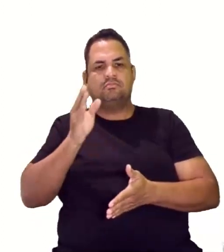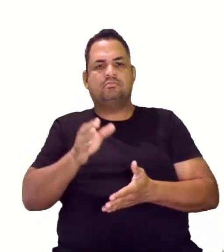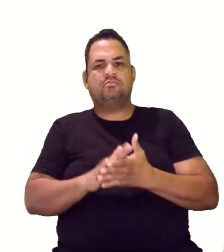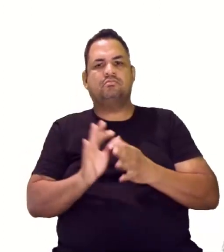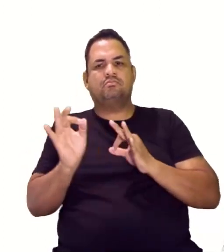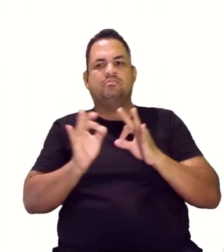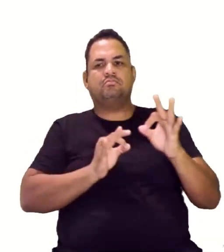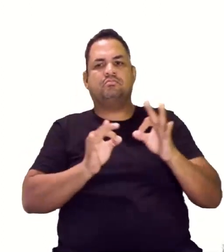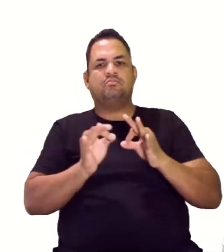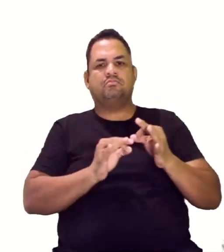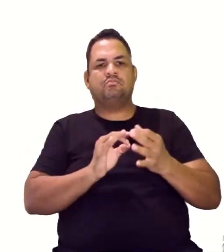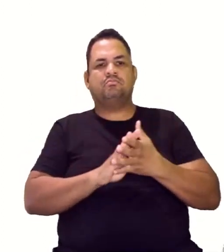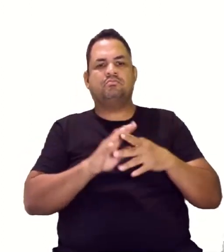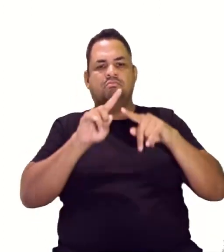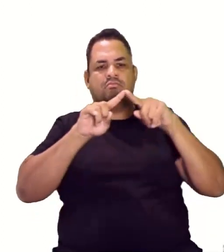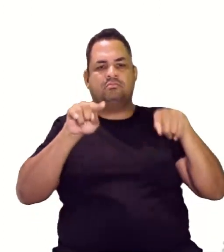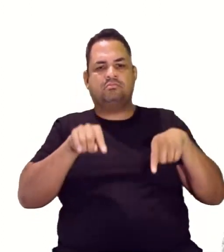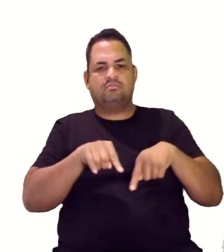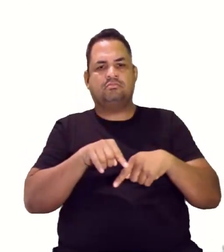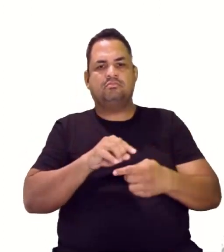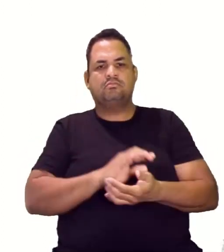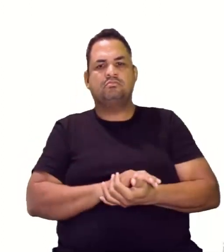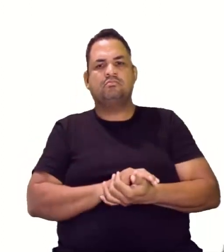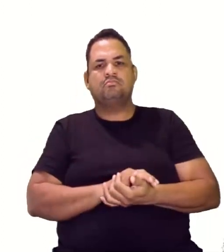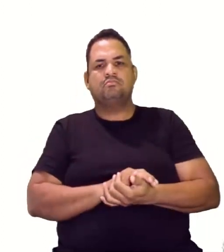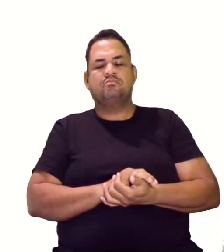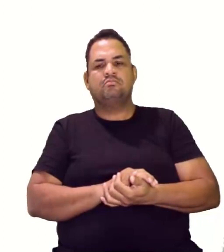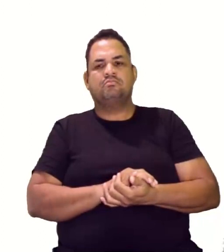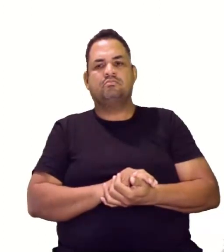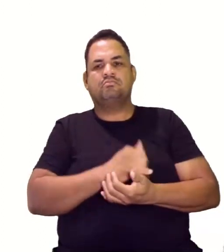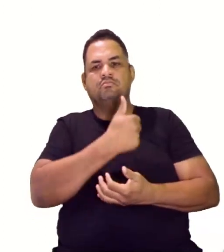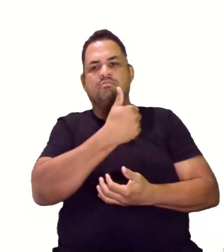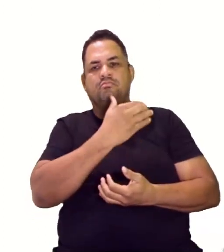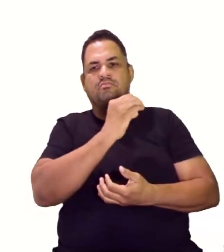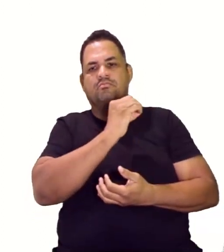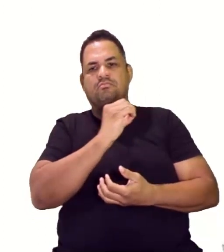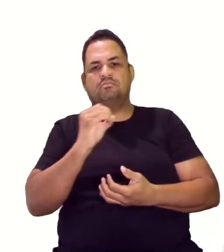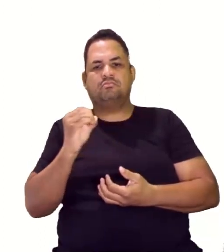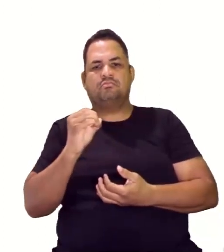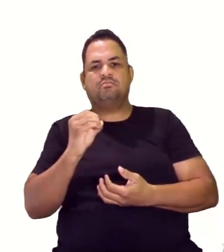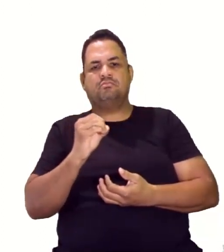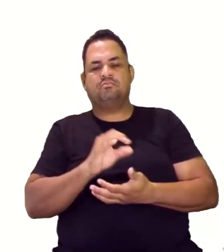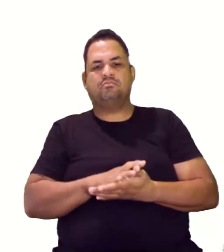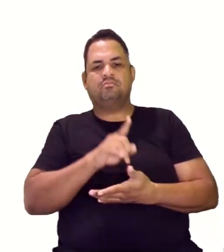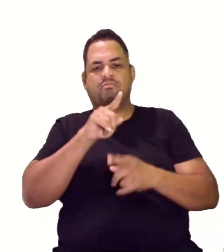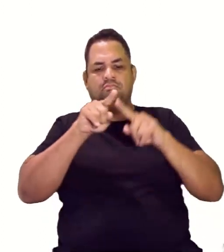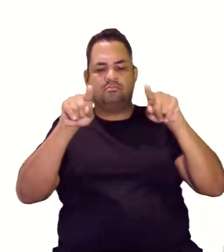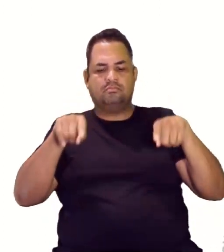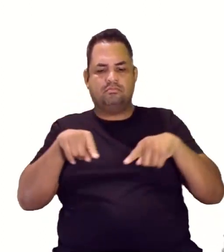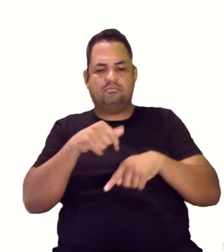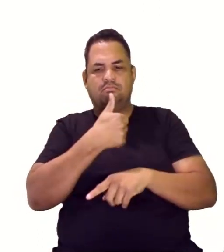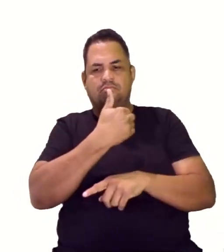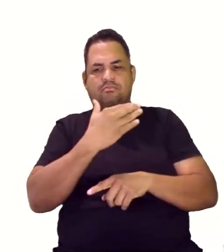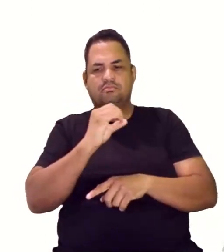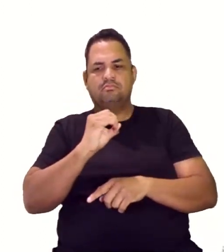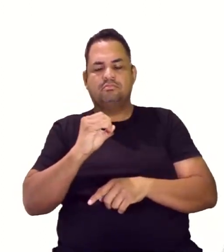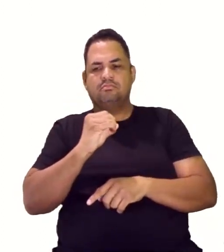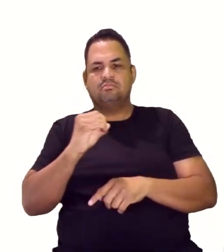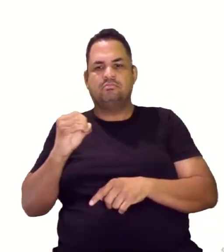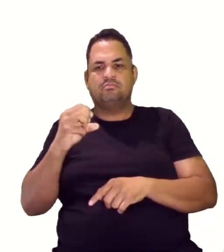vias. Formam quadrados de lado medindo 100. Então, tudo aqui é 100 por 100, certo?